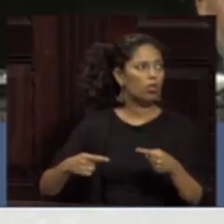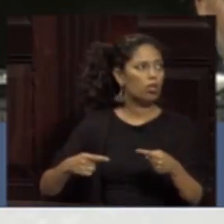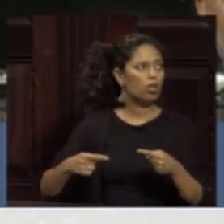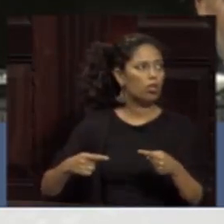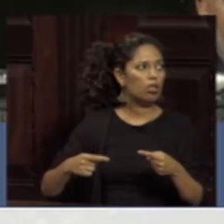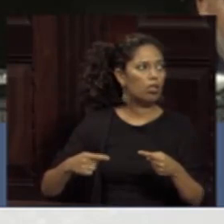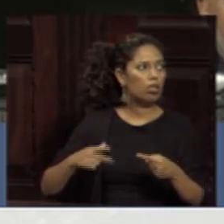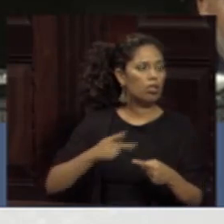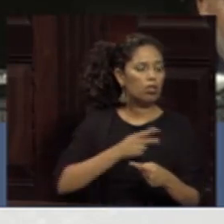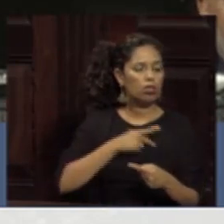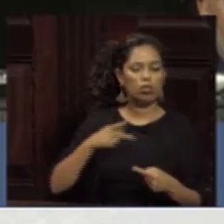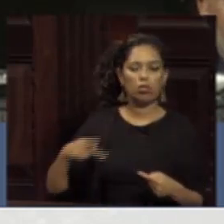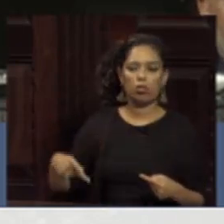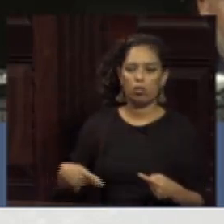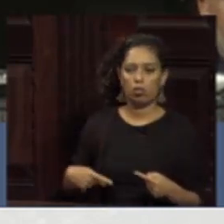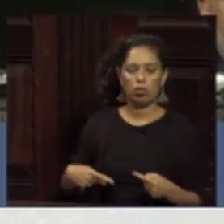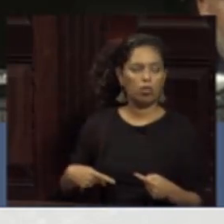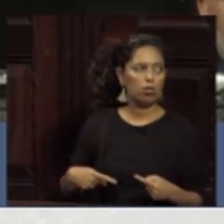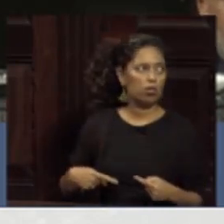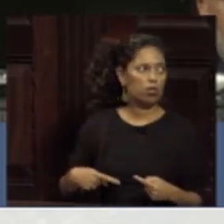a presidência